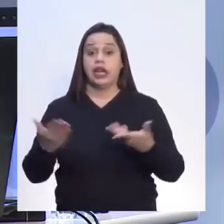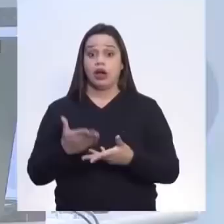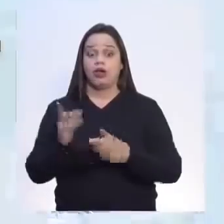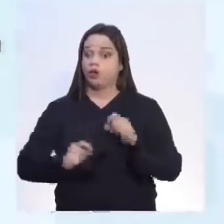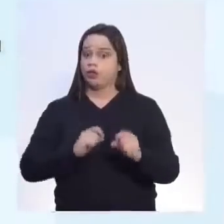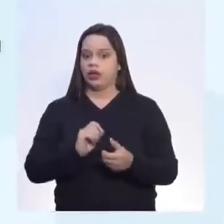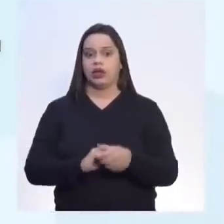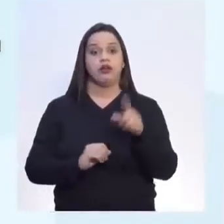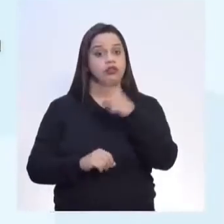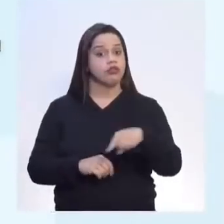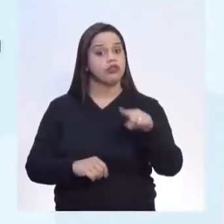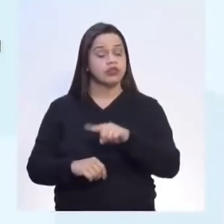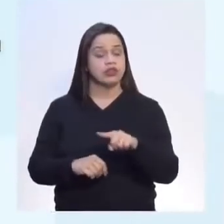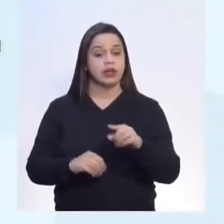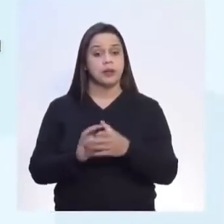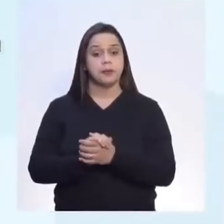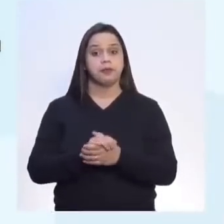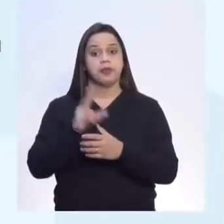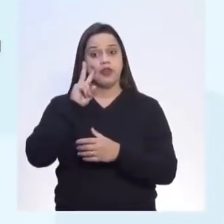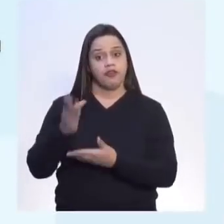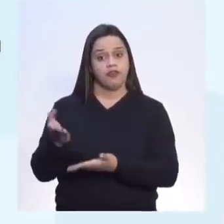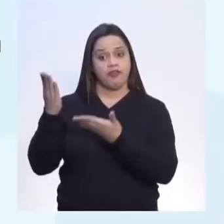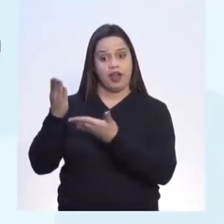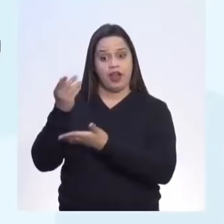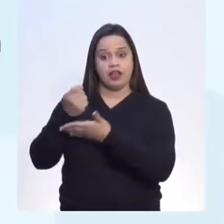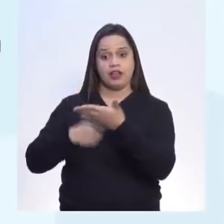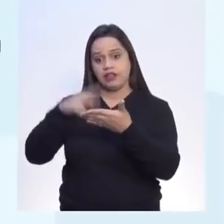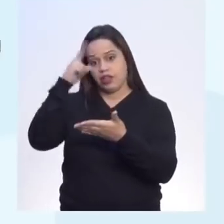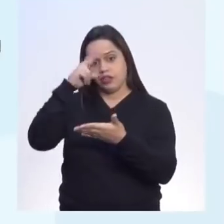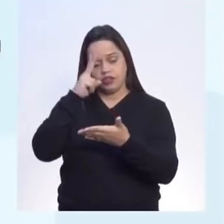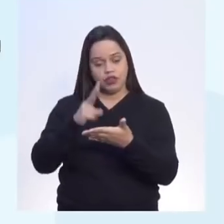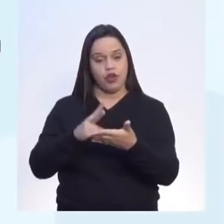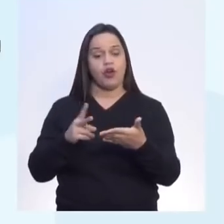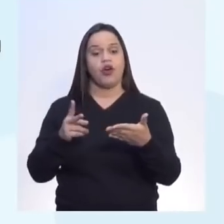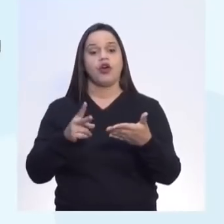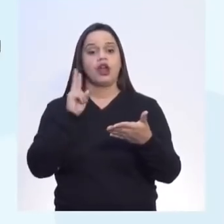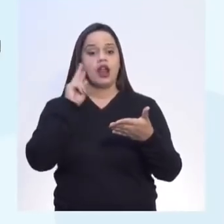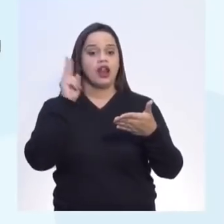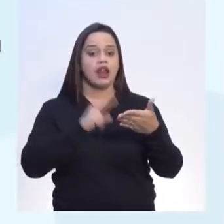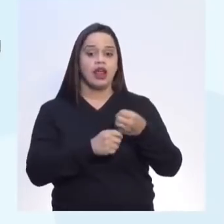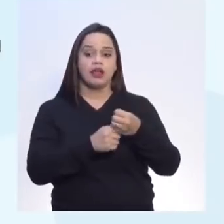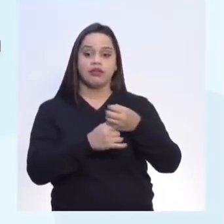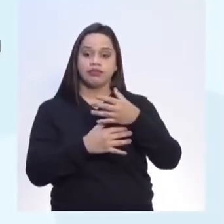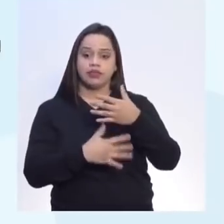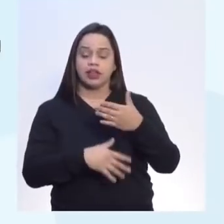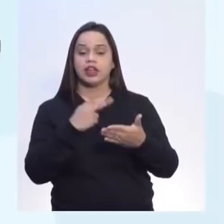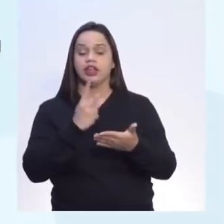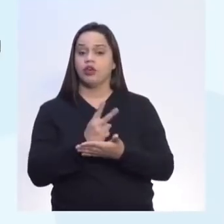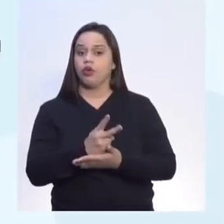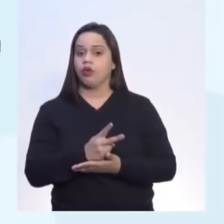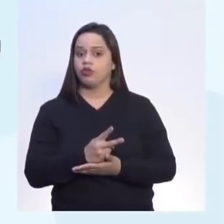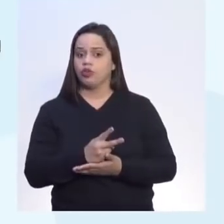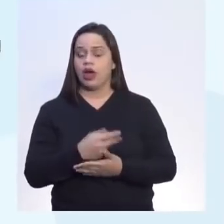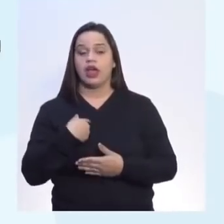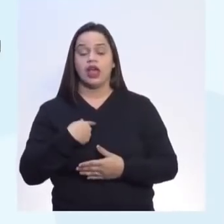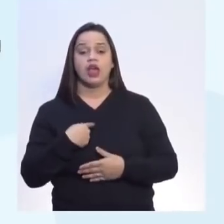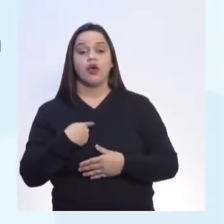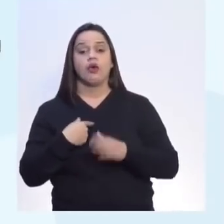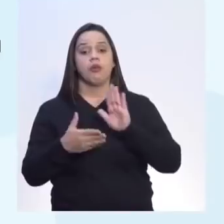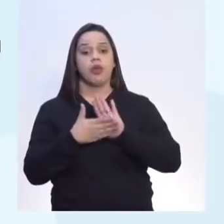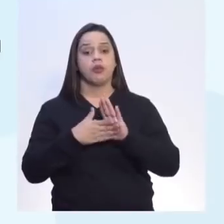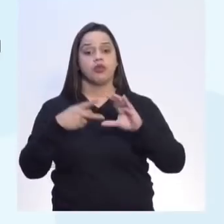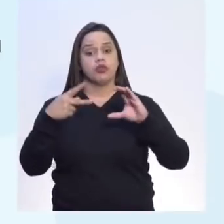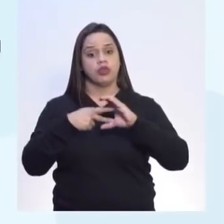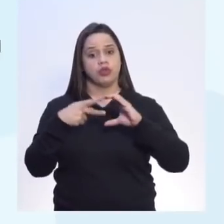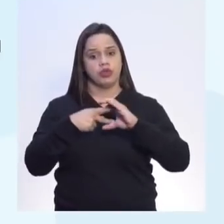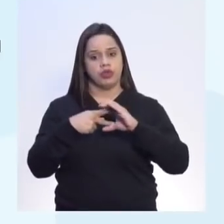agora você terminar essa história e continuar a gravação? Eu propus um podcast, um vídeo, que não chegou.